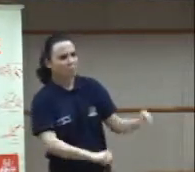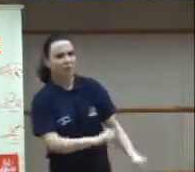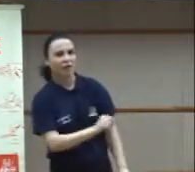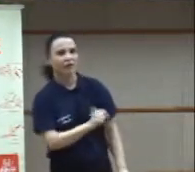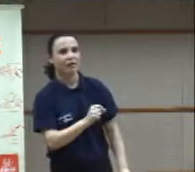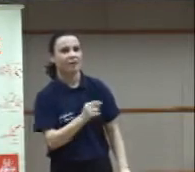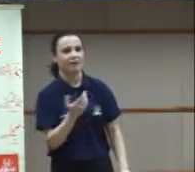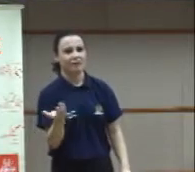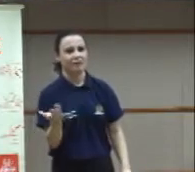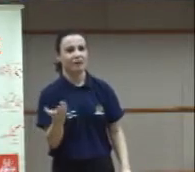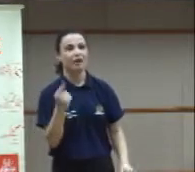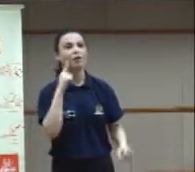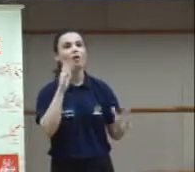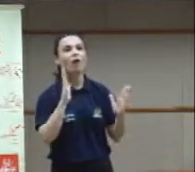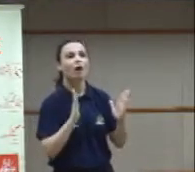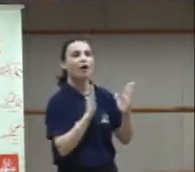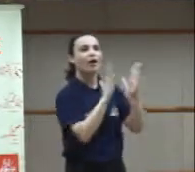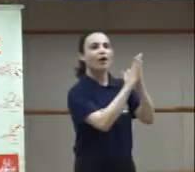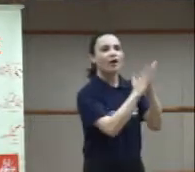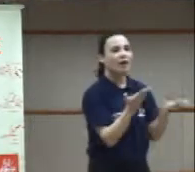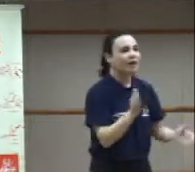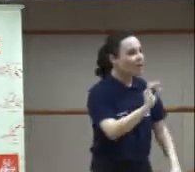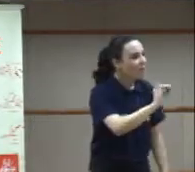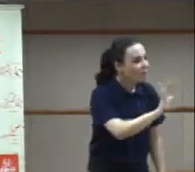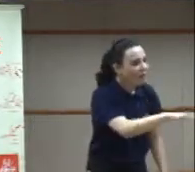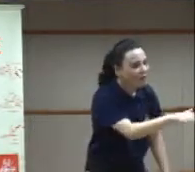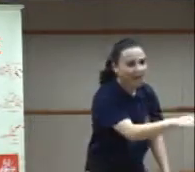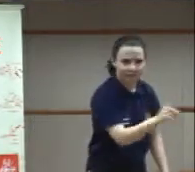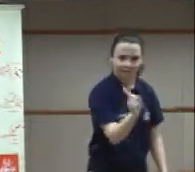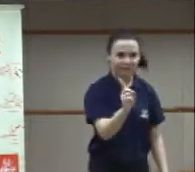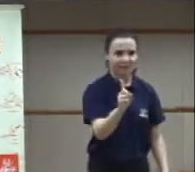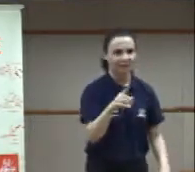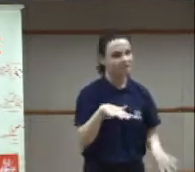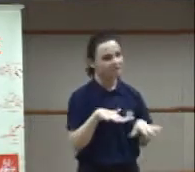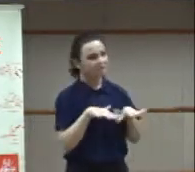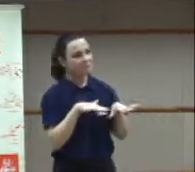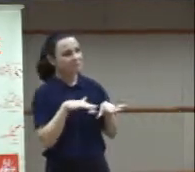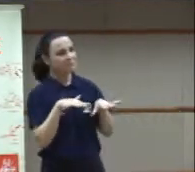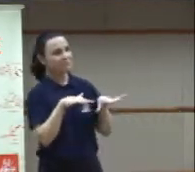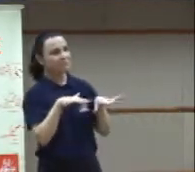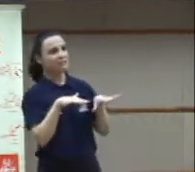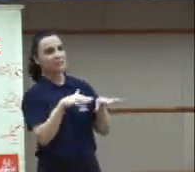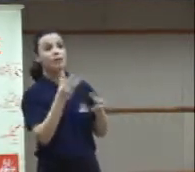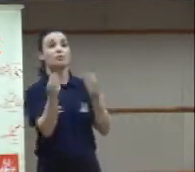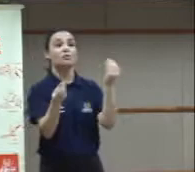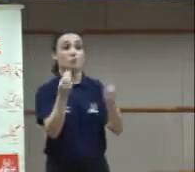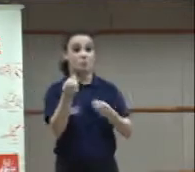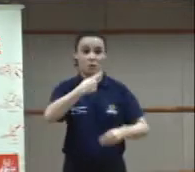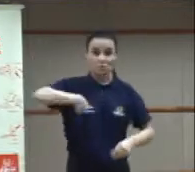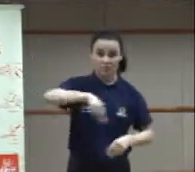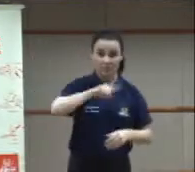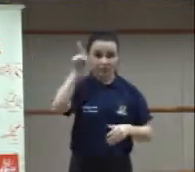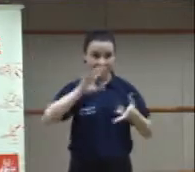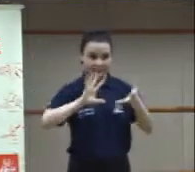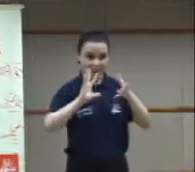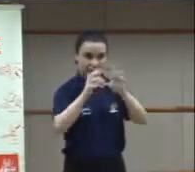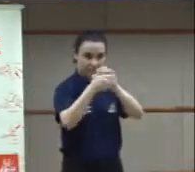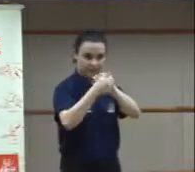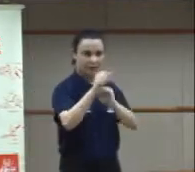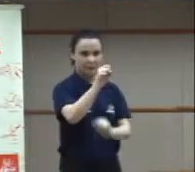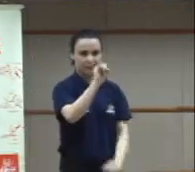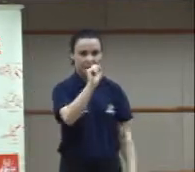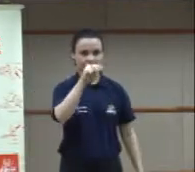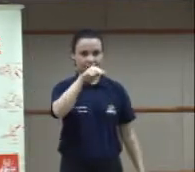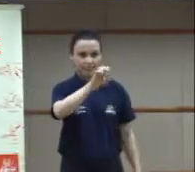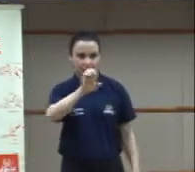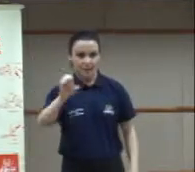ninguém chega perto dele e fica aquele clima desagradável. Então, como é que a gente trabalha? Eu costumo ir na